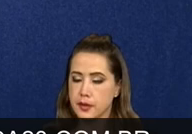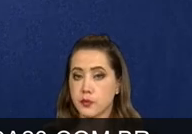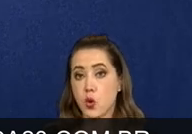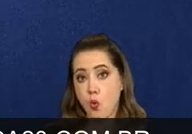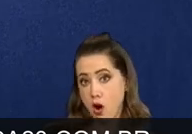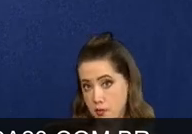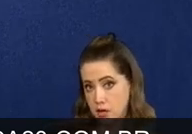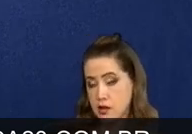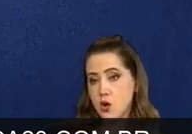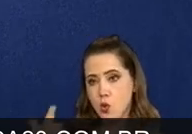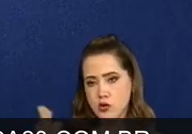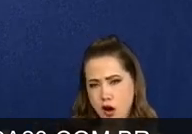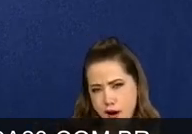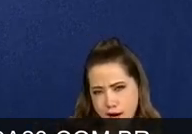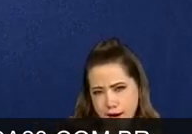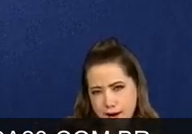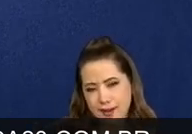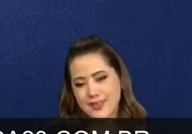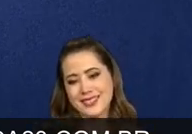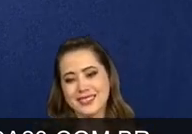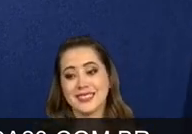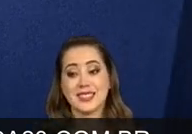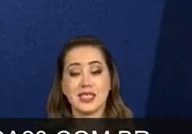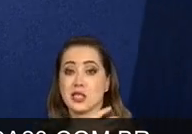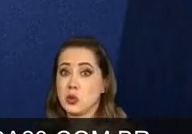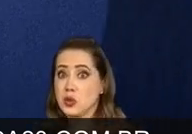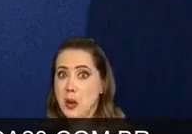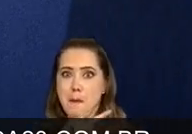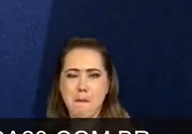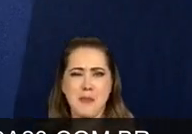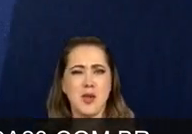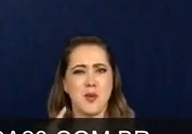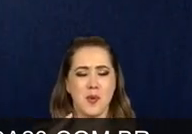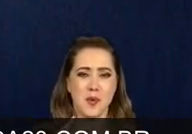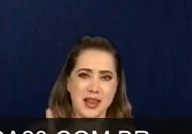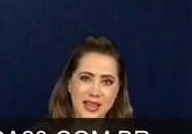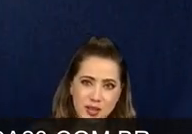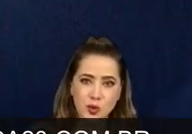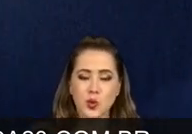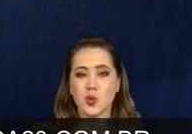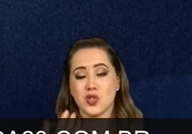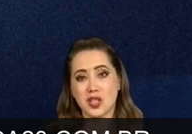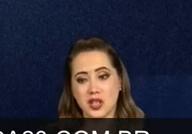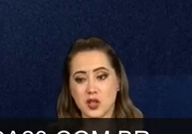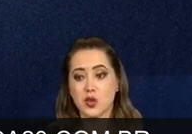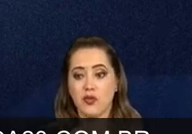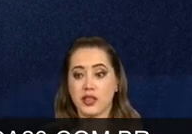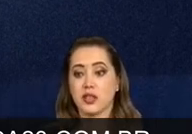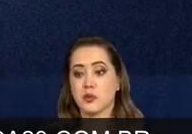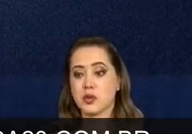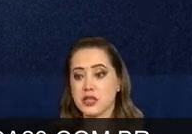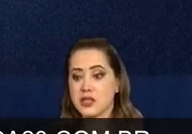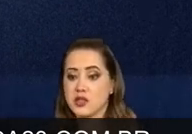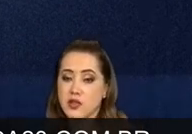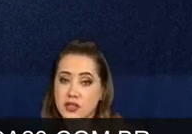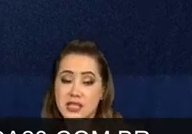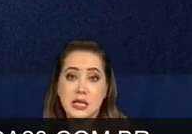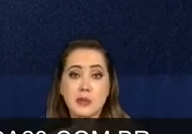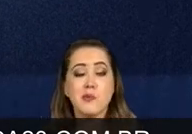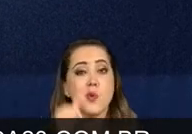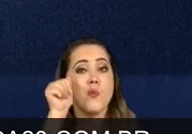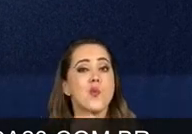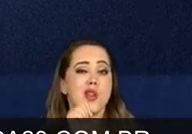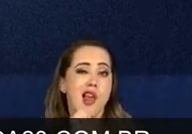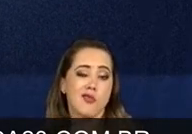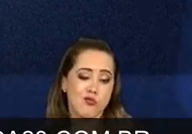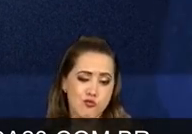coletados em todo o país 234.000 l de leite doados por mais de 190.000 mulheres